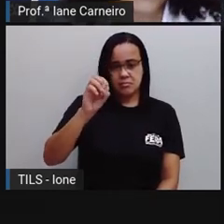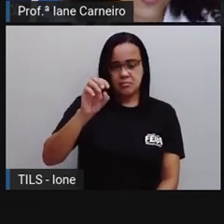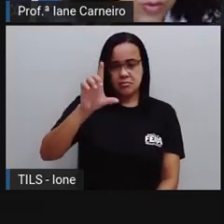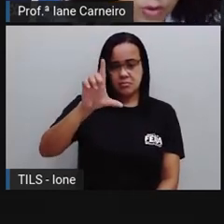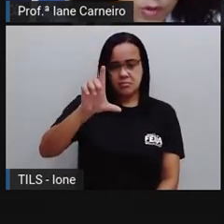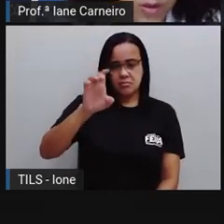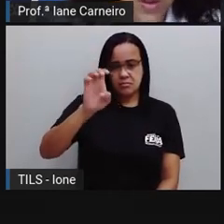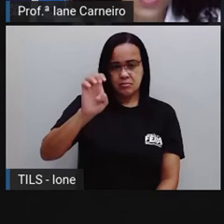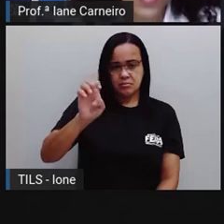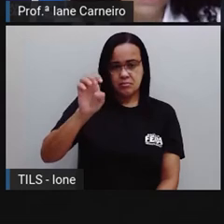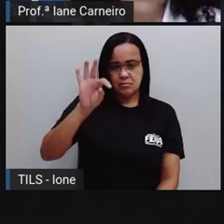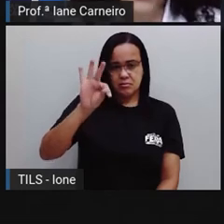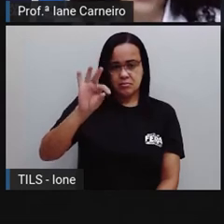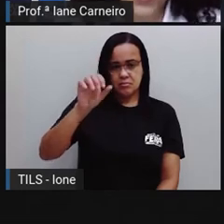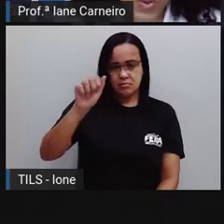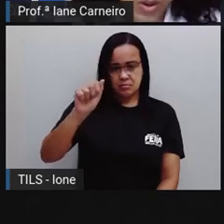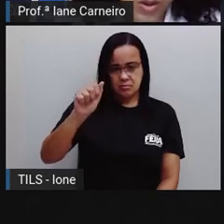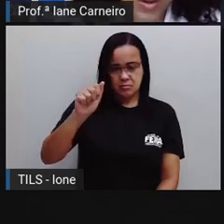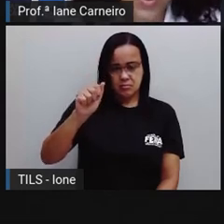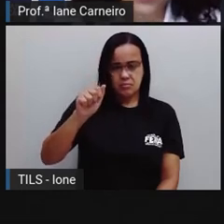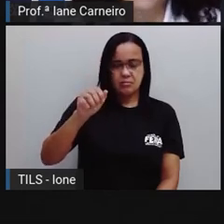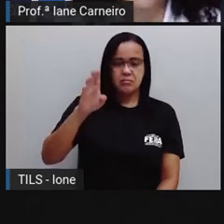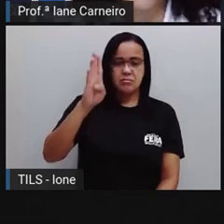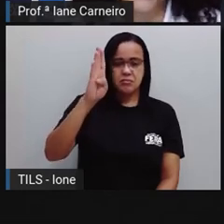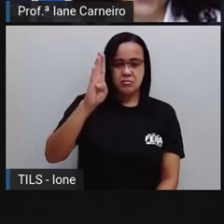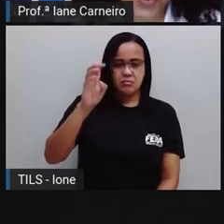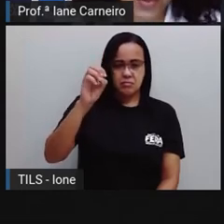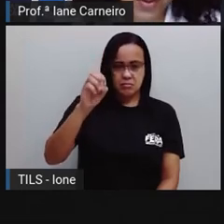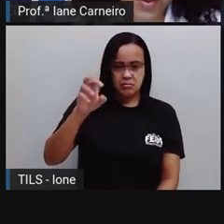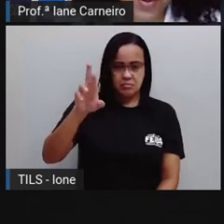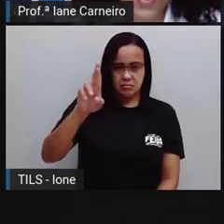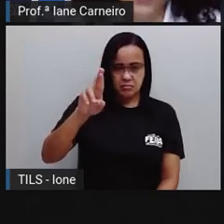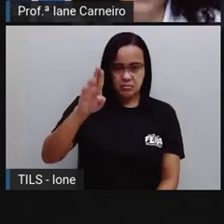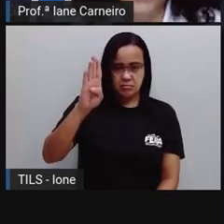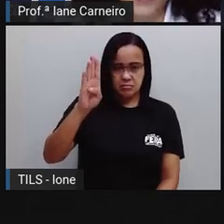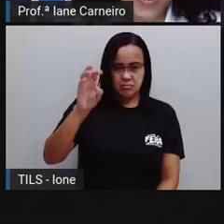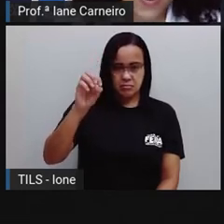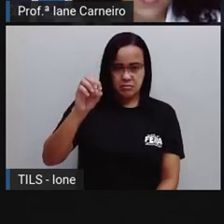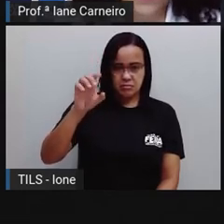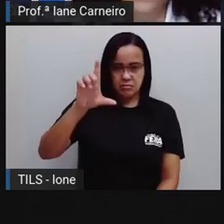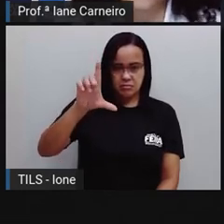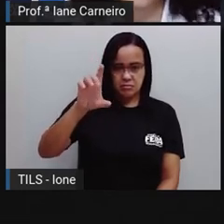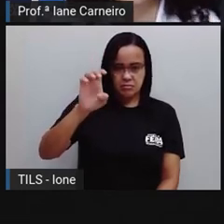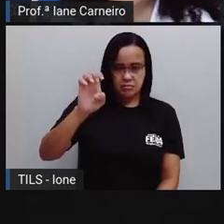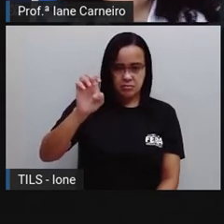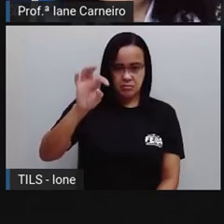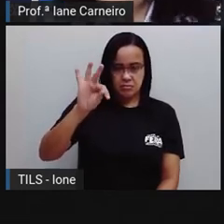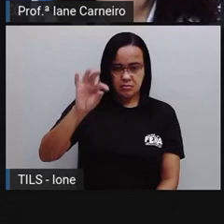e vamos servir juntos boa o Lê